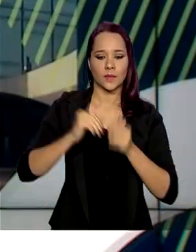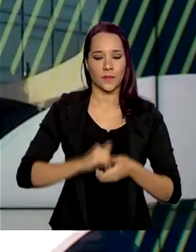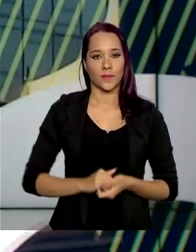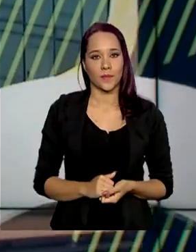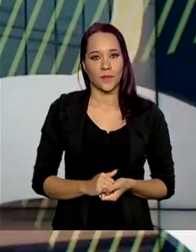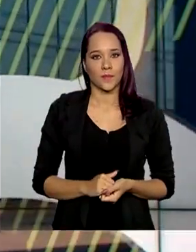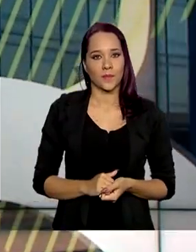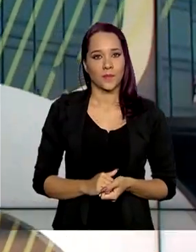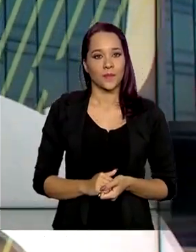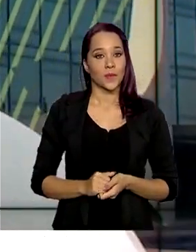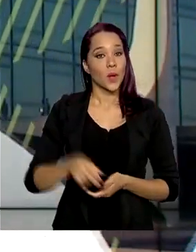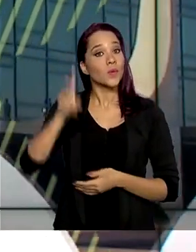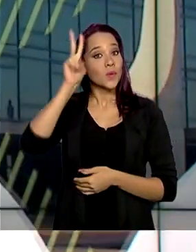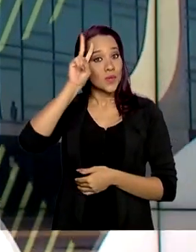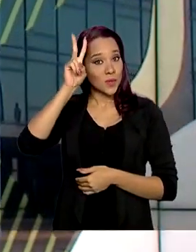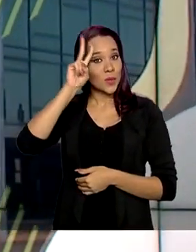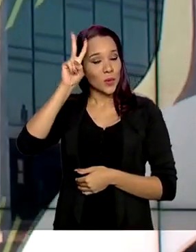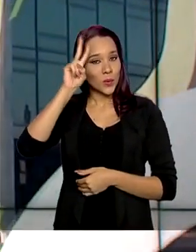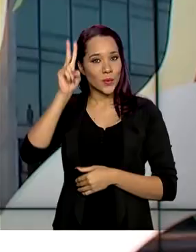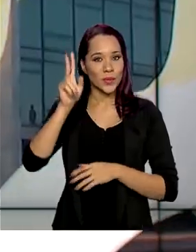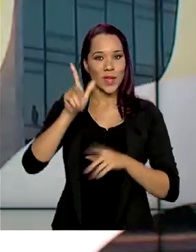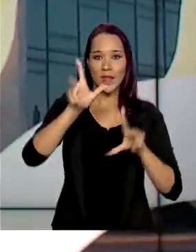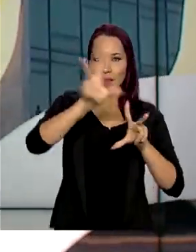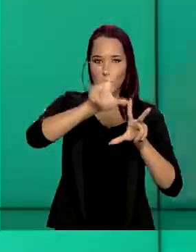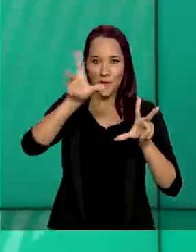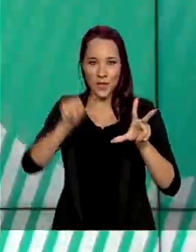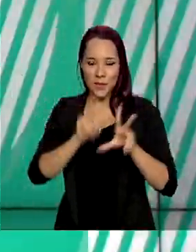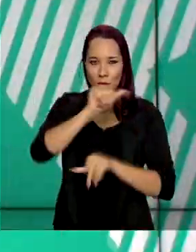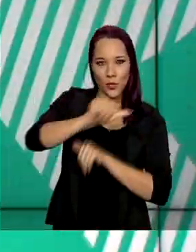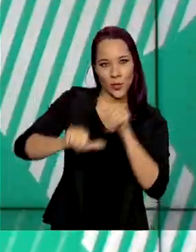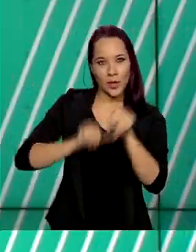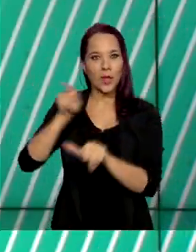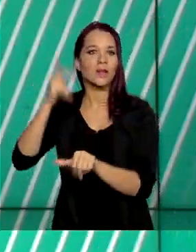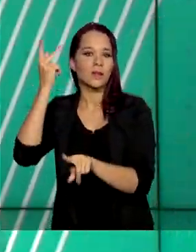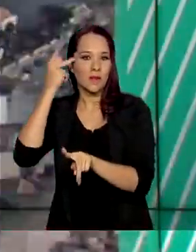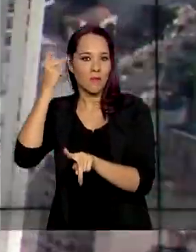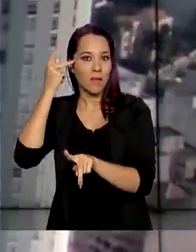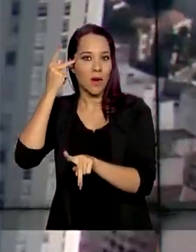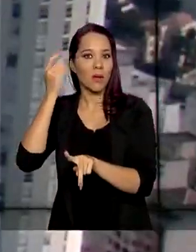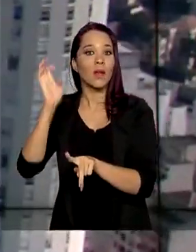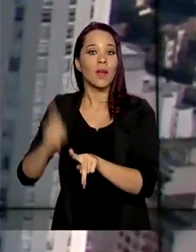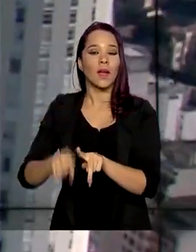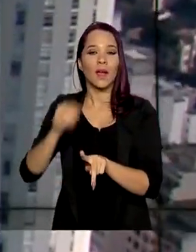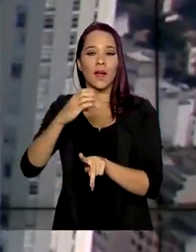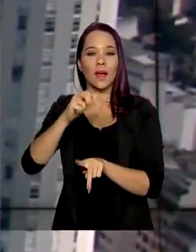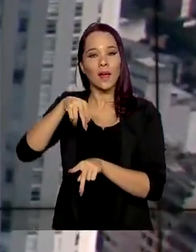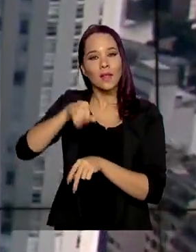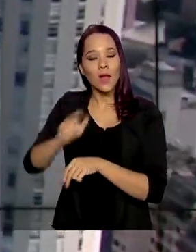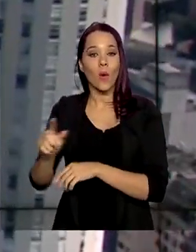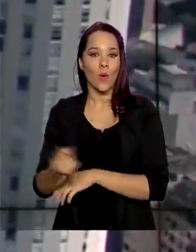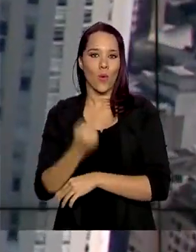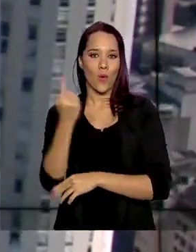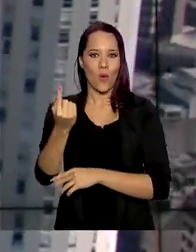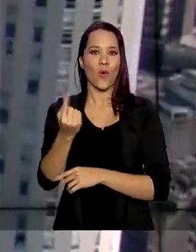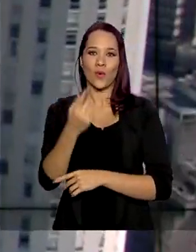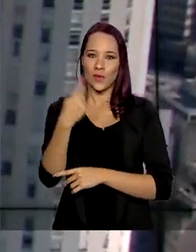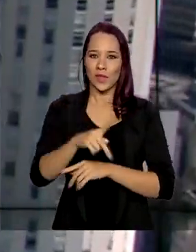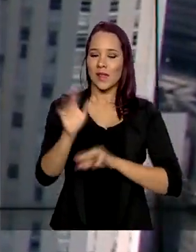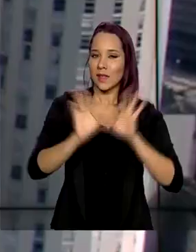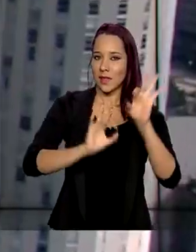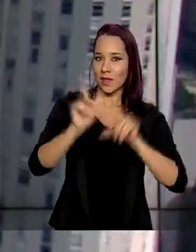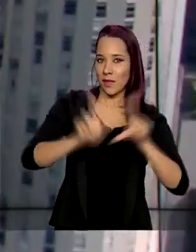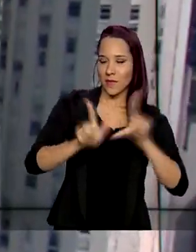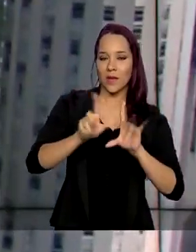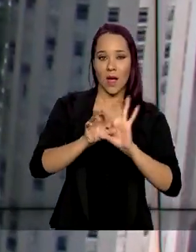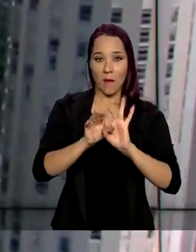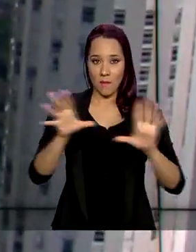A partir de segunda-feira, a TV Brasil vai mudar de canal em São Paulo. Será o canal 1 da sua televisão aberta.